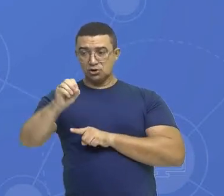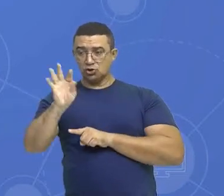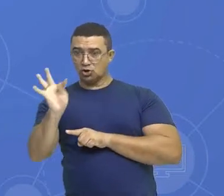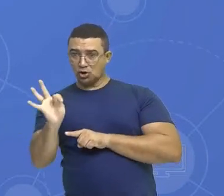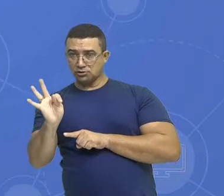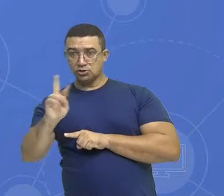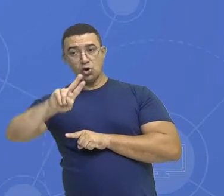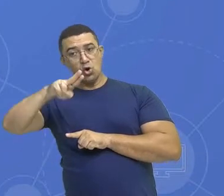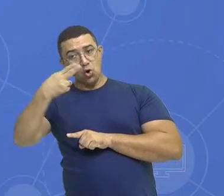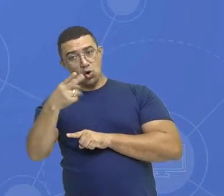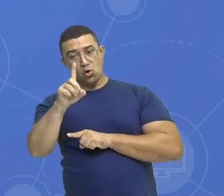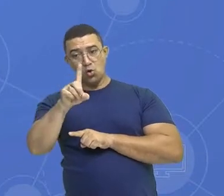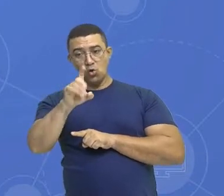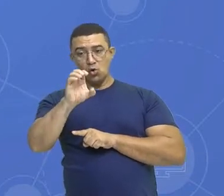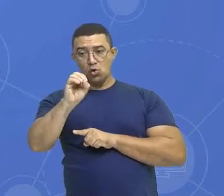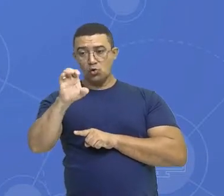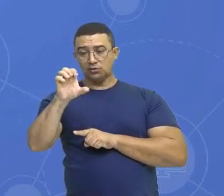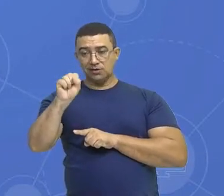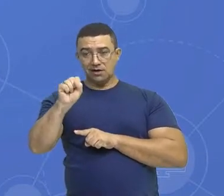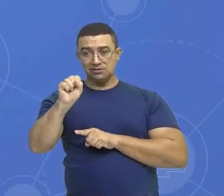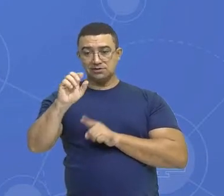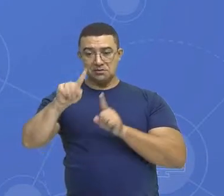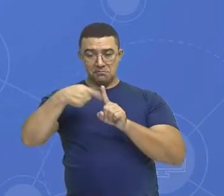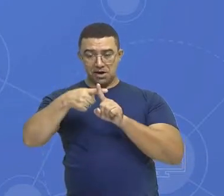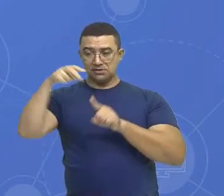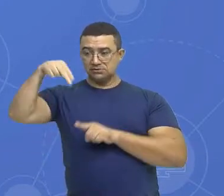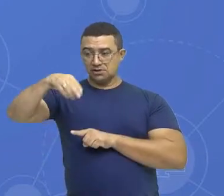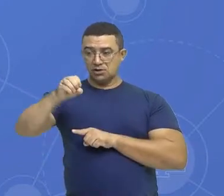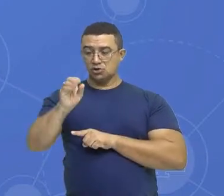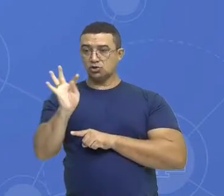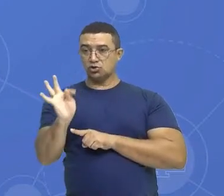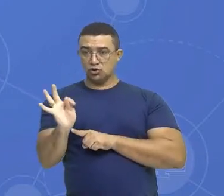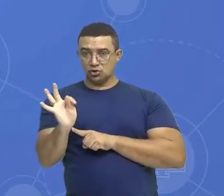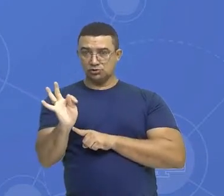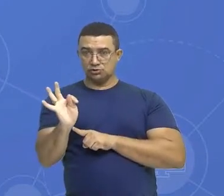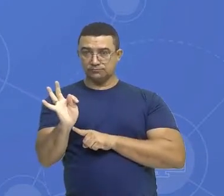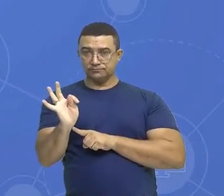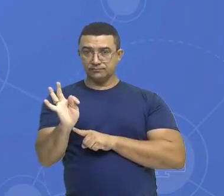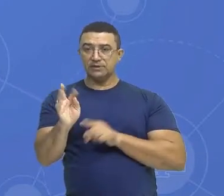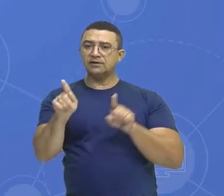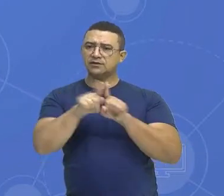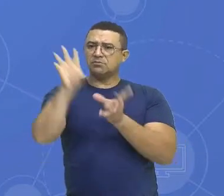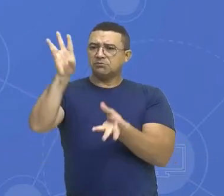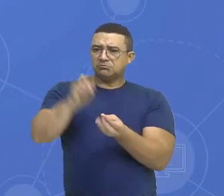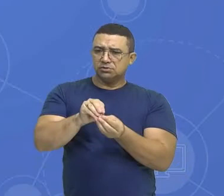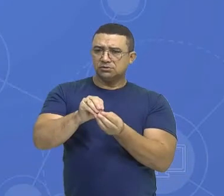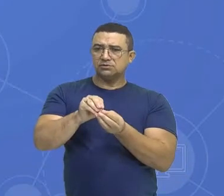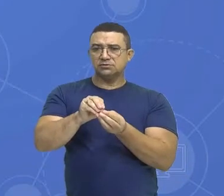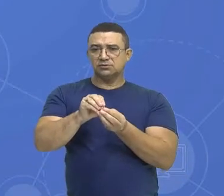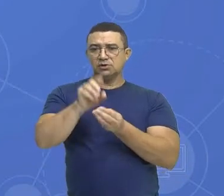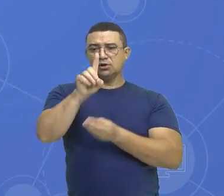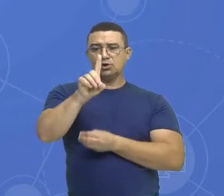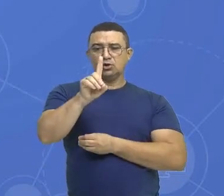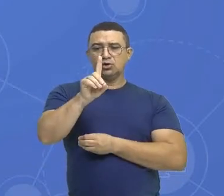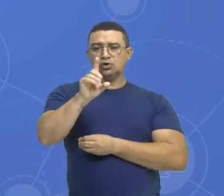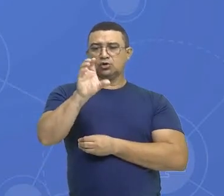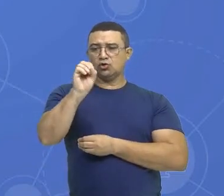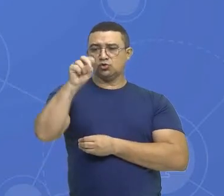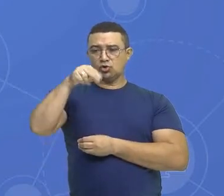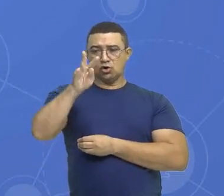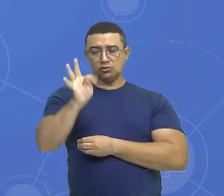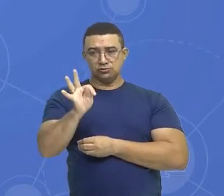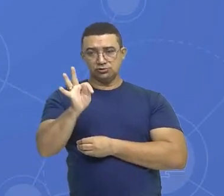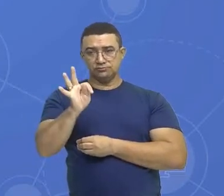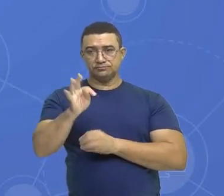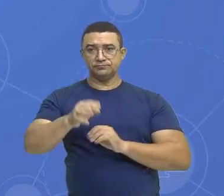sujeito for terceira pessoa do singular, né? O do mais not, ou então doesn't, que é a forma abreviada. Isso na forma negativa. Agora a gente